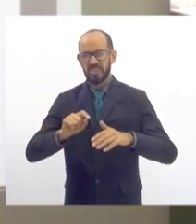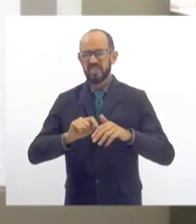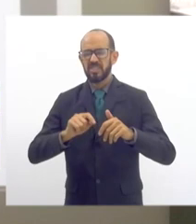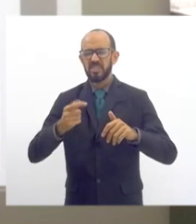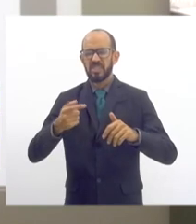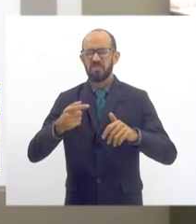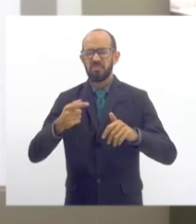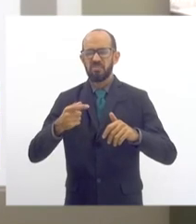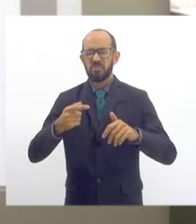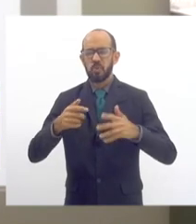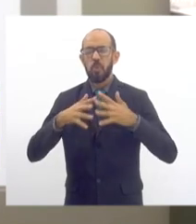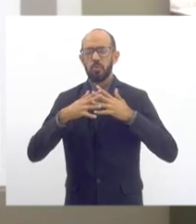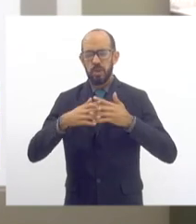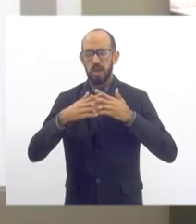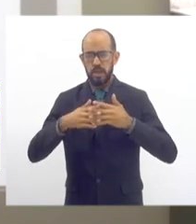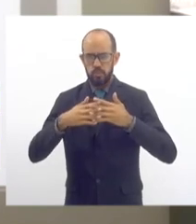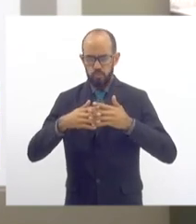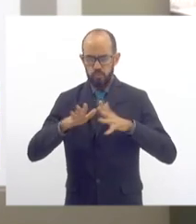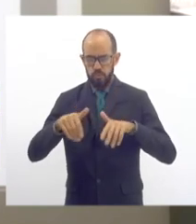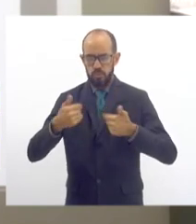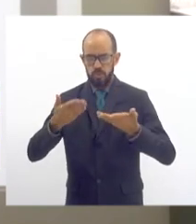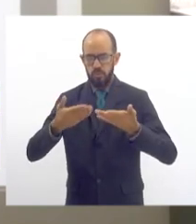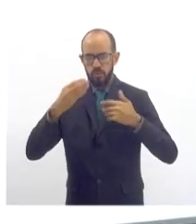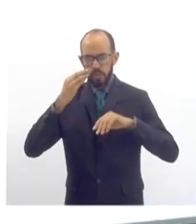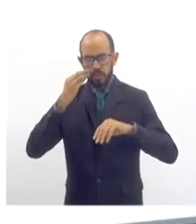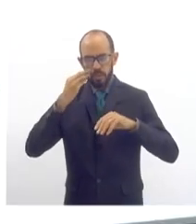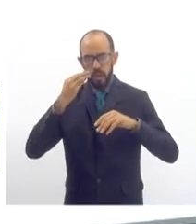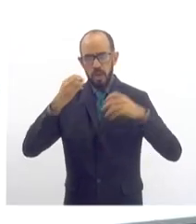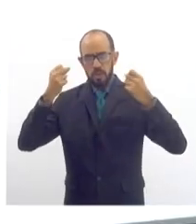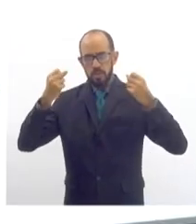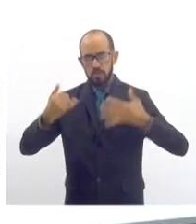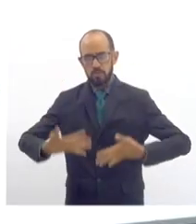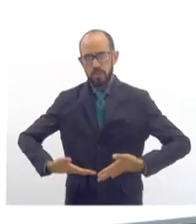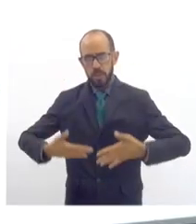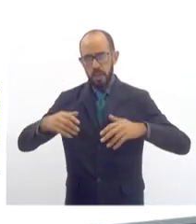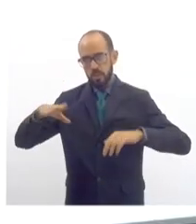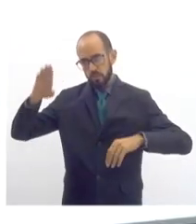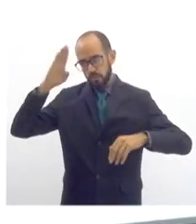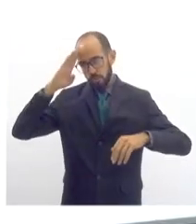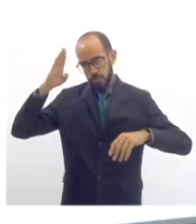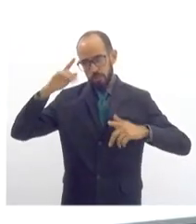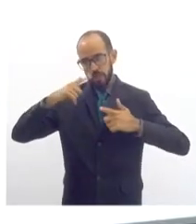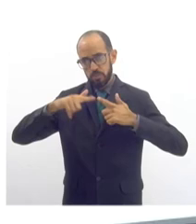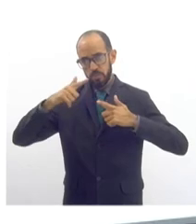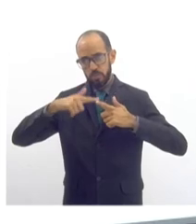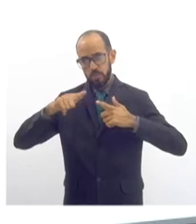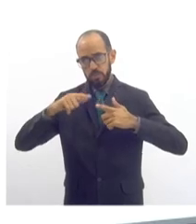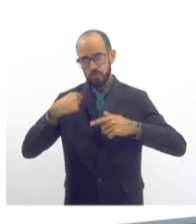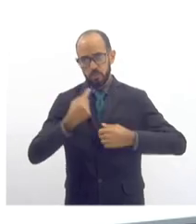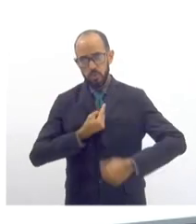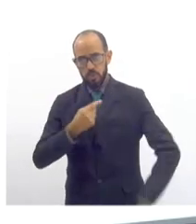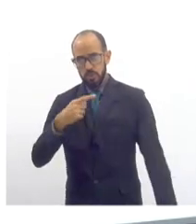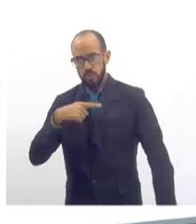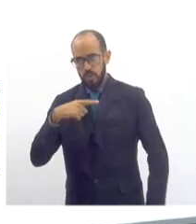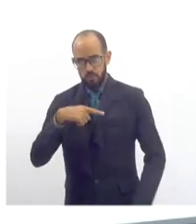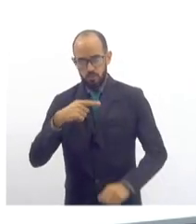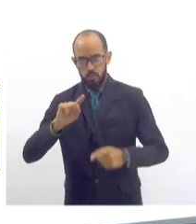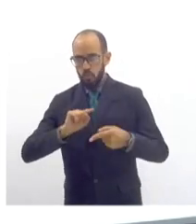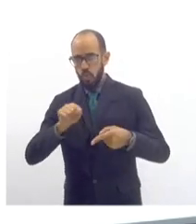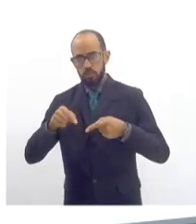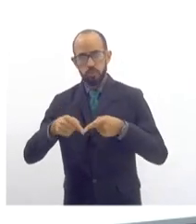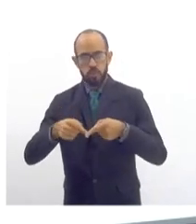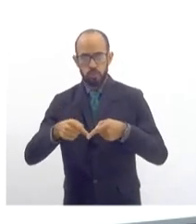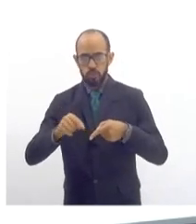subjetivo. Então, eu vou aqui tentar explicar as principais disparidades que a gente tem e qual o nosso objetivo